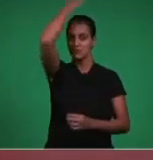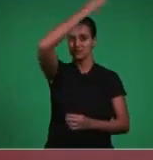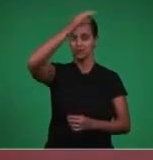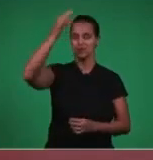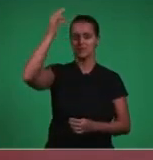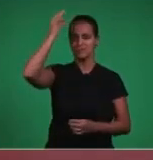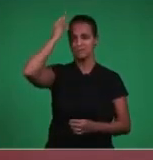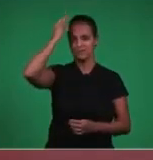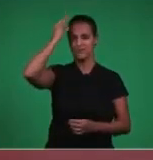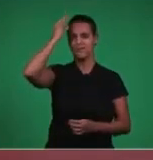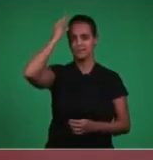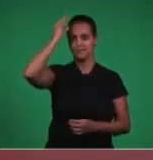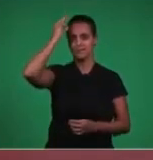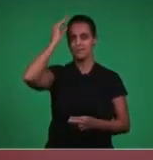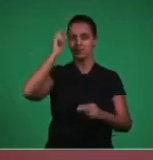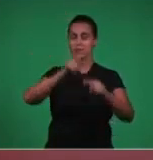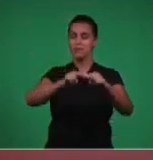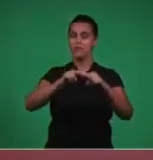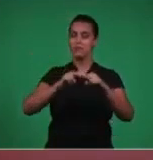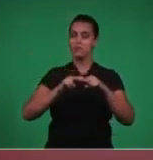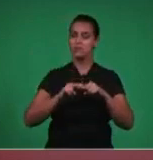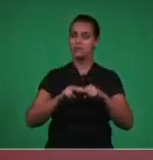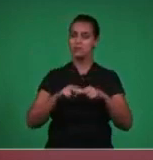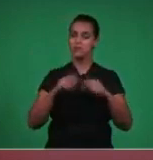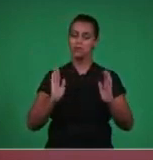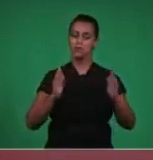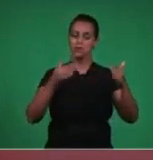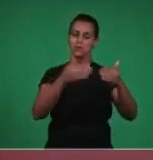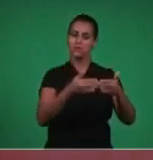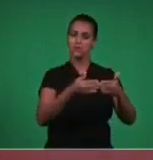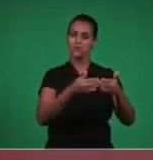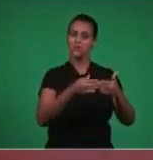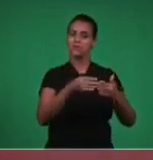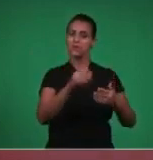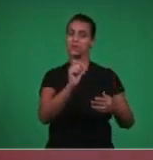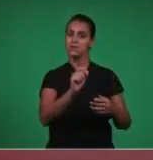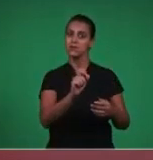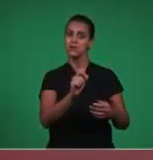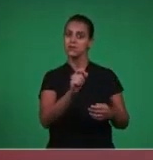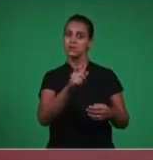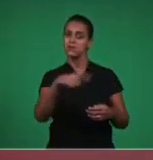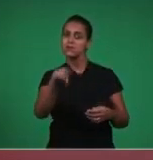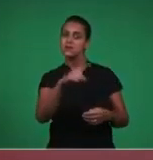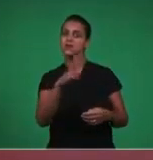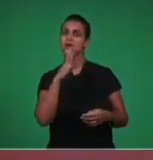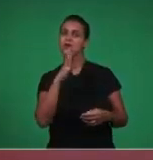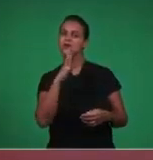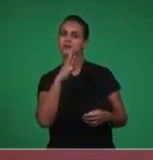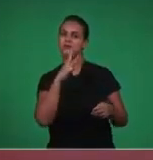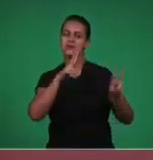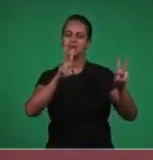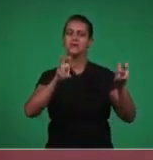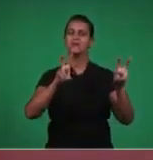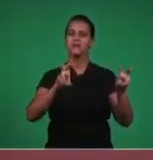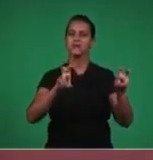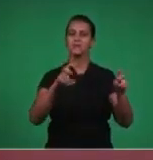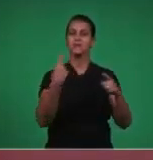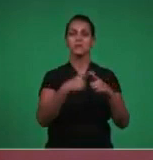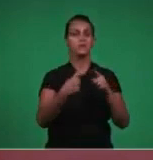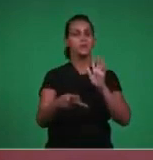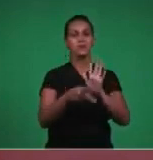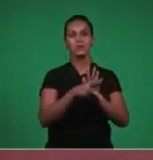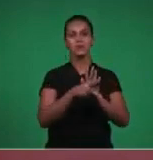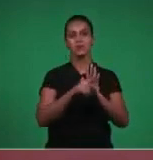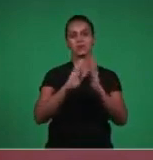é com relação a esses temas que muitas vezes fazem parte do cotidiano da vida dos nossos